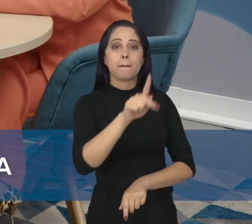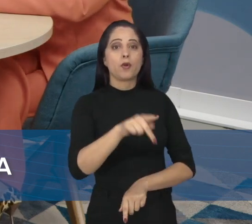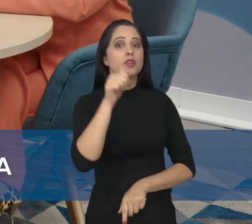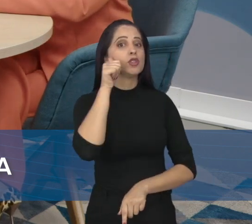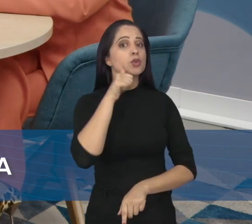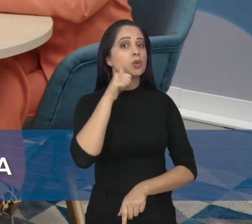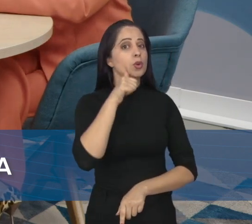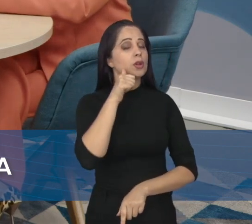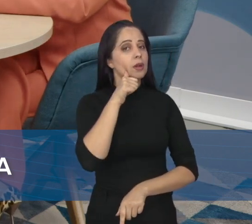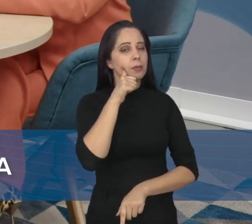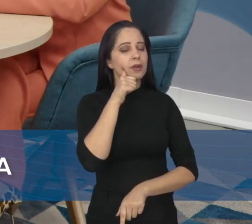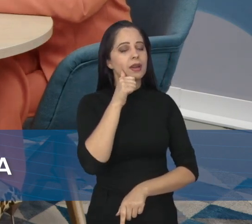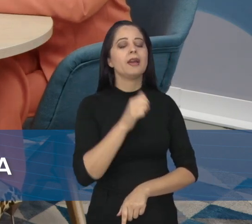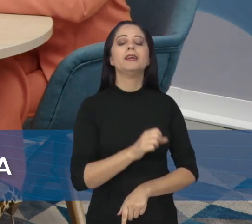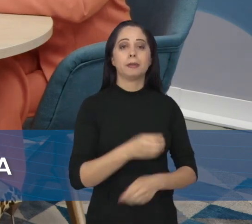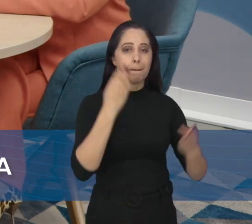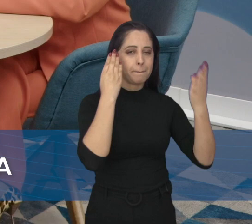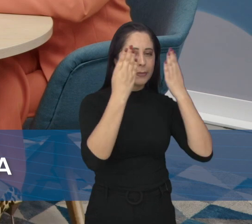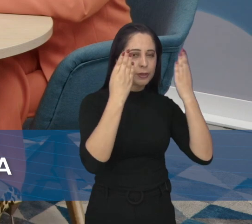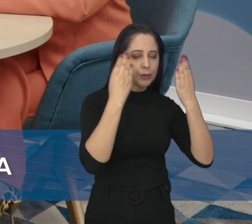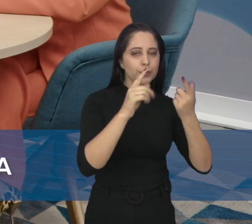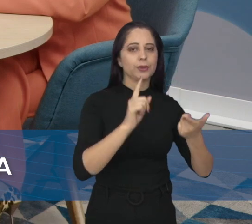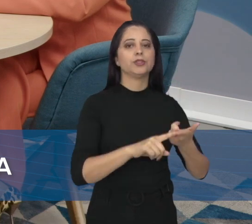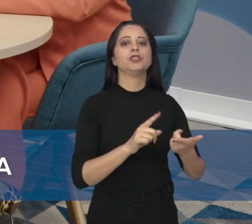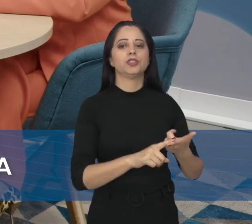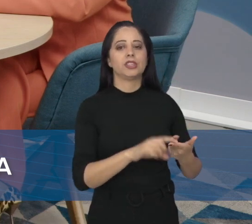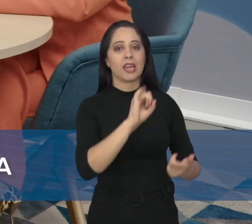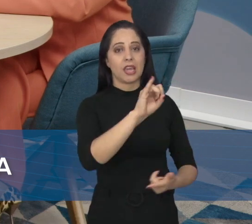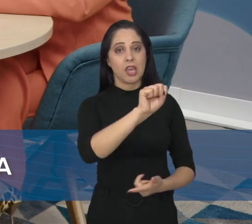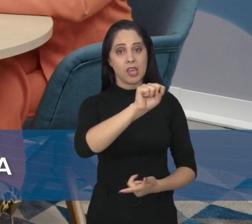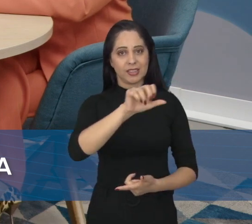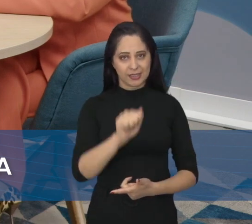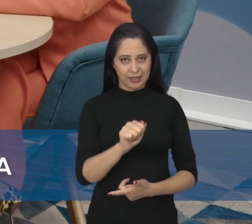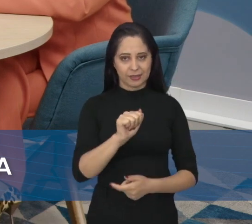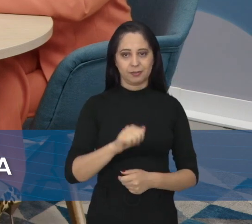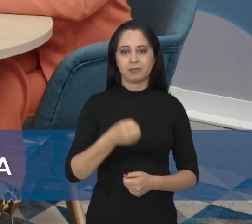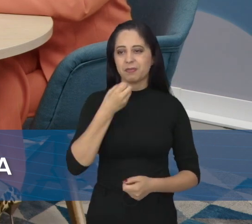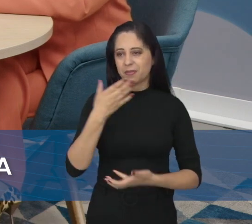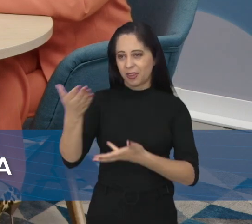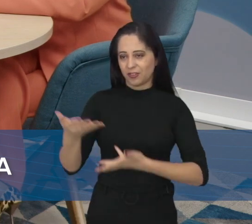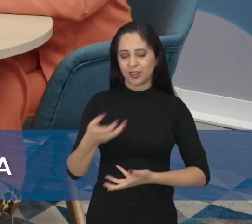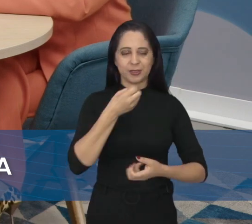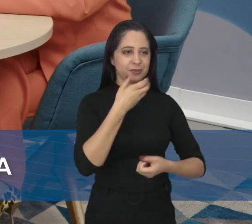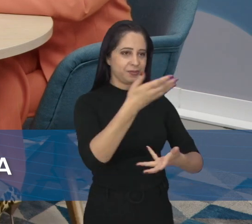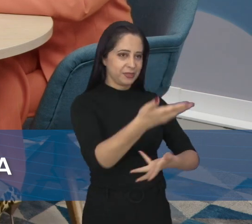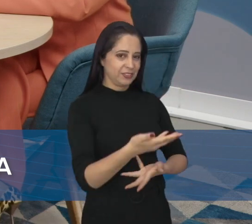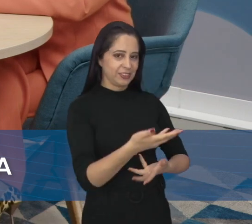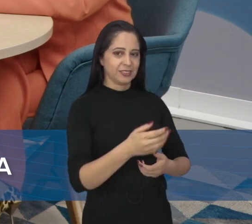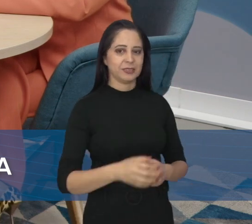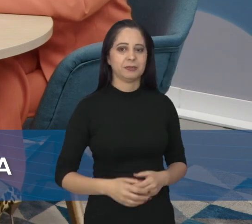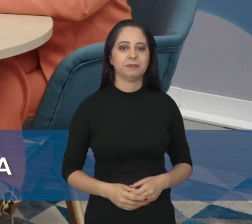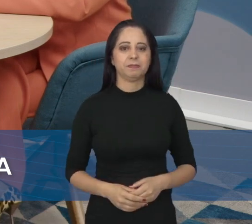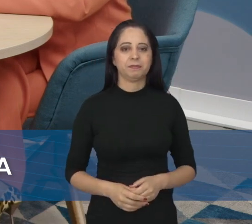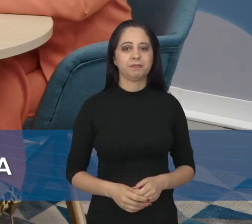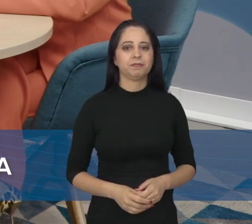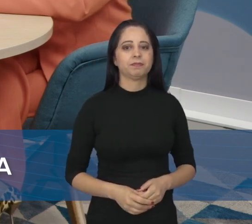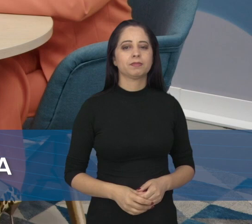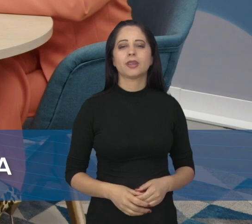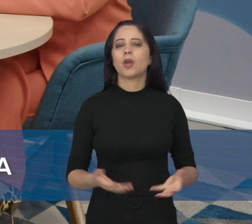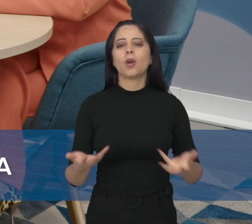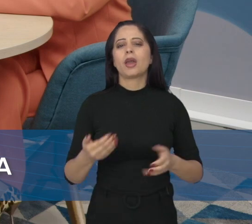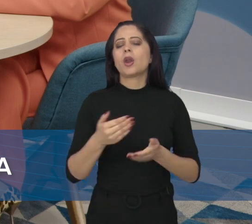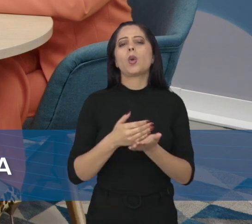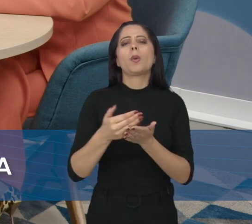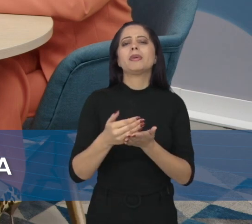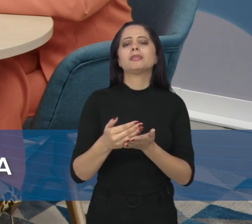professora e mestre em Psicologia e Artes Sacras Ziza Fernandes. Sejam muito bem-vindos. Obrigada. Muito obrigado, bem-vindos. Queria